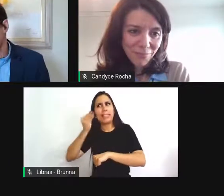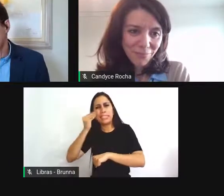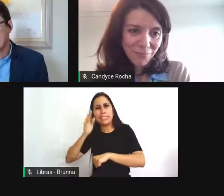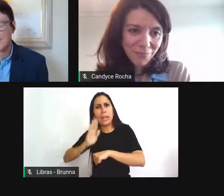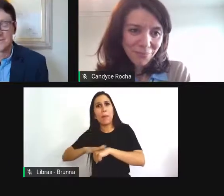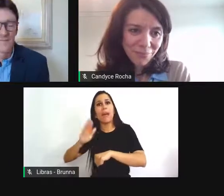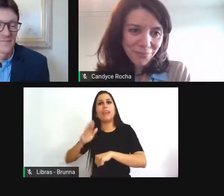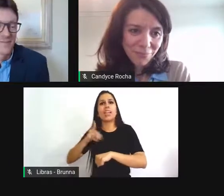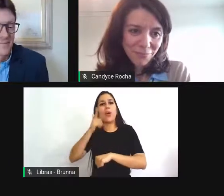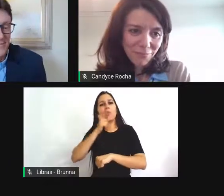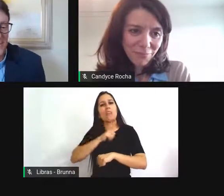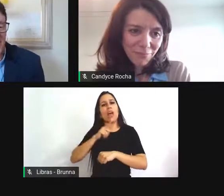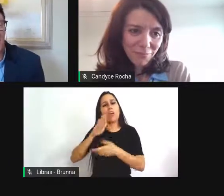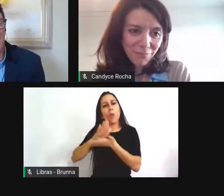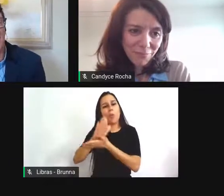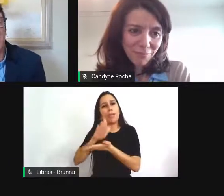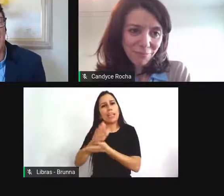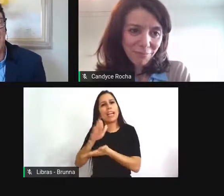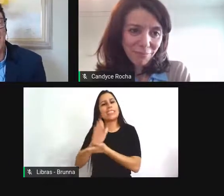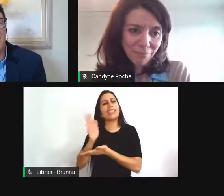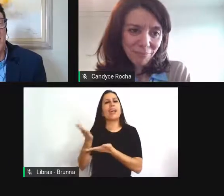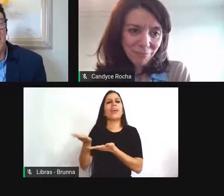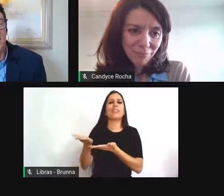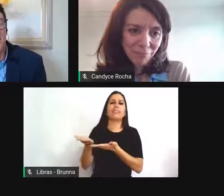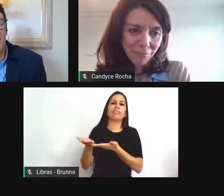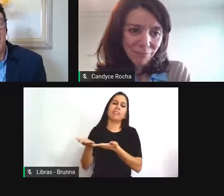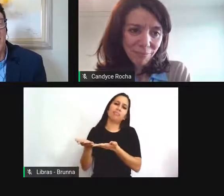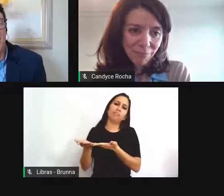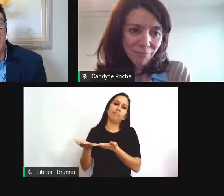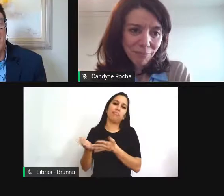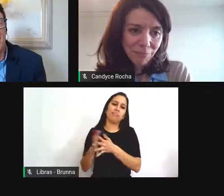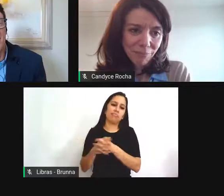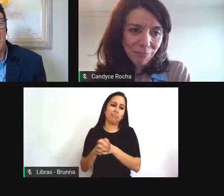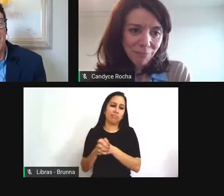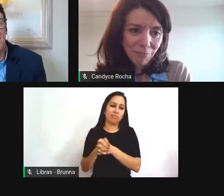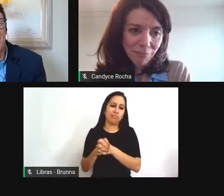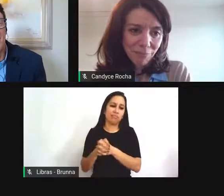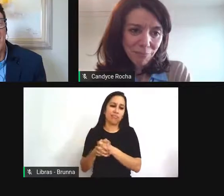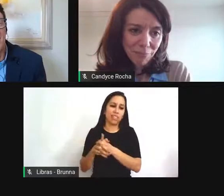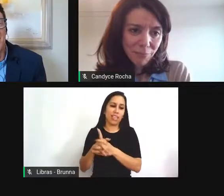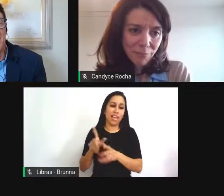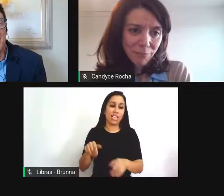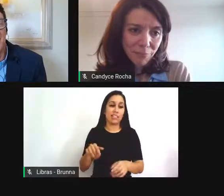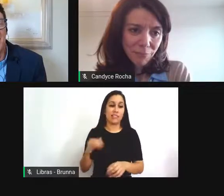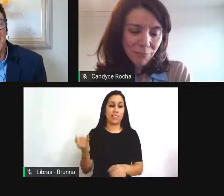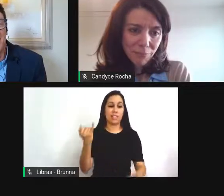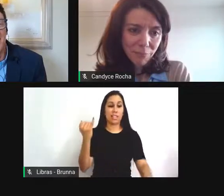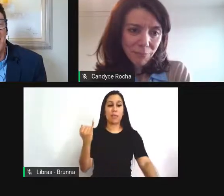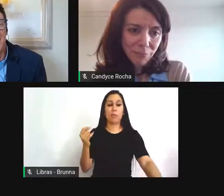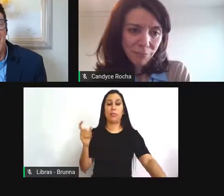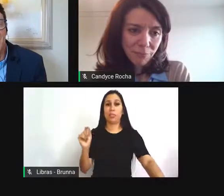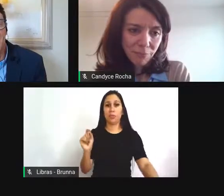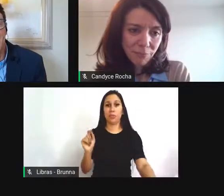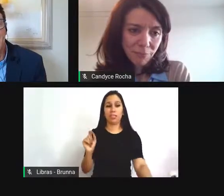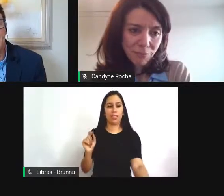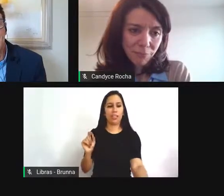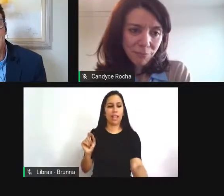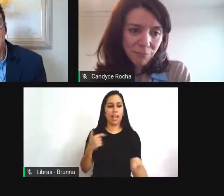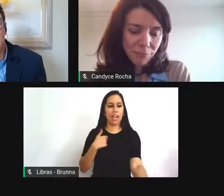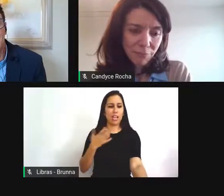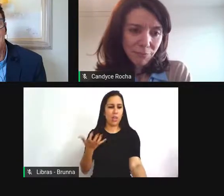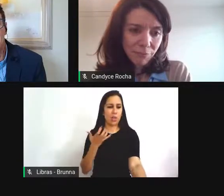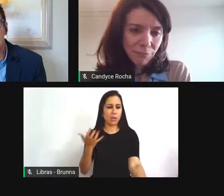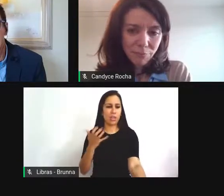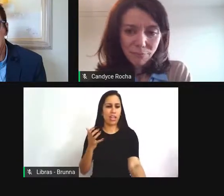uma publicação, né? Muitas vezes é importante apontar... eu só quero publicar